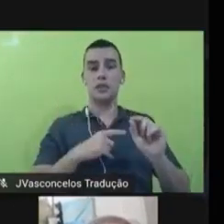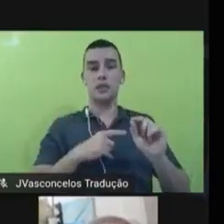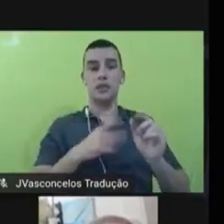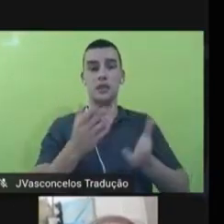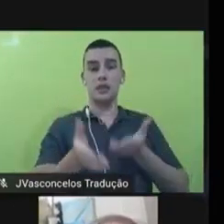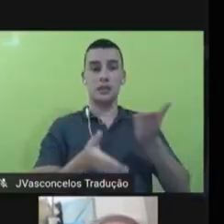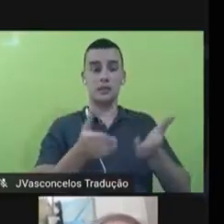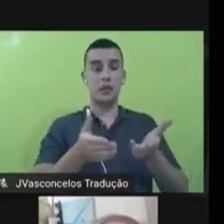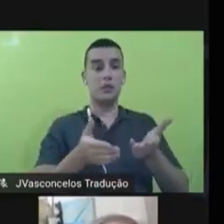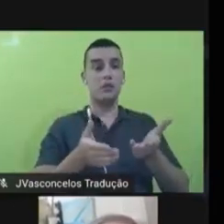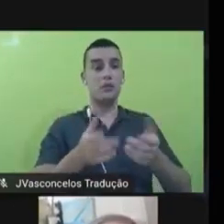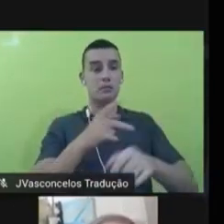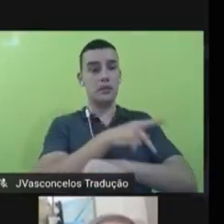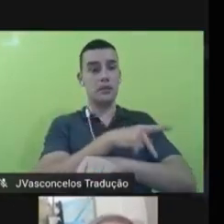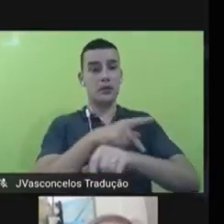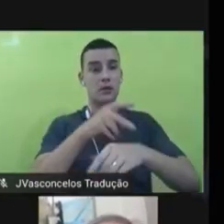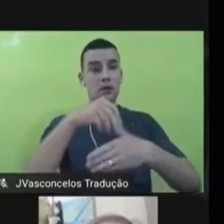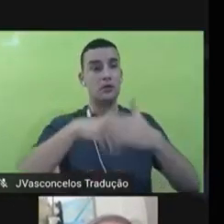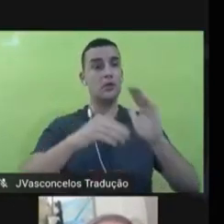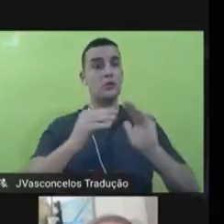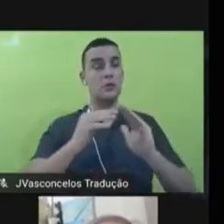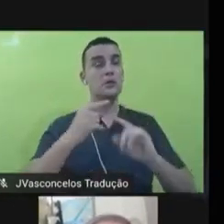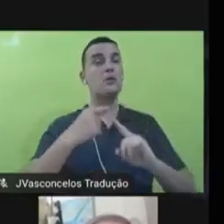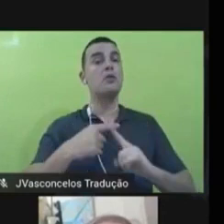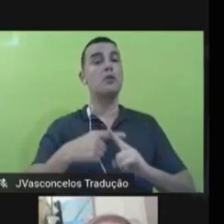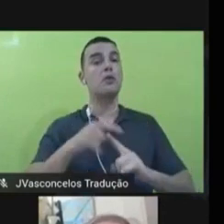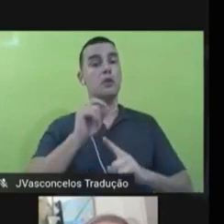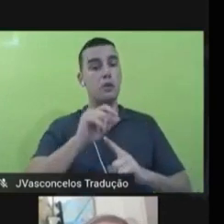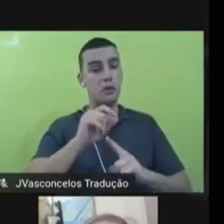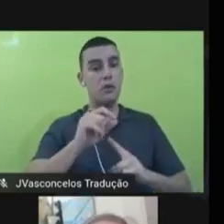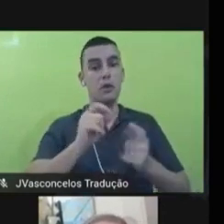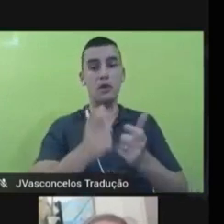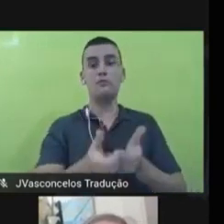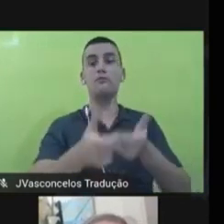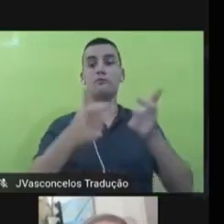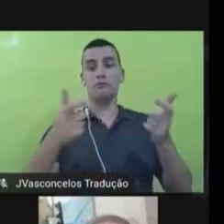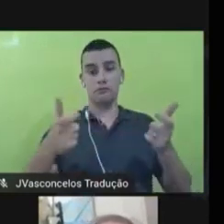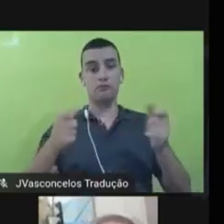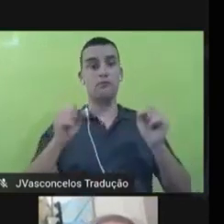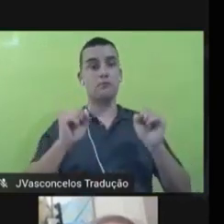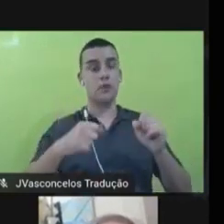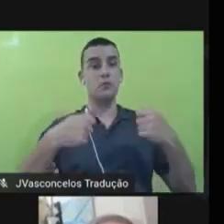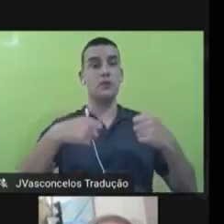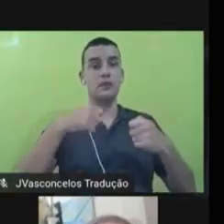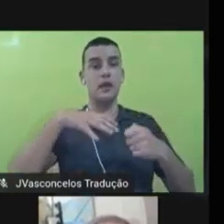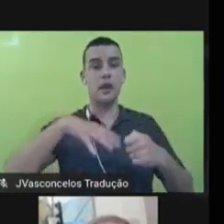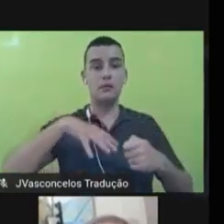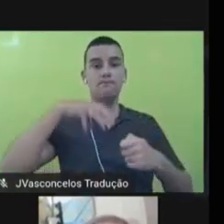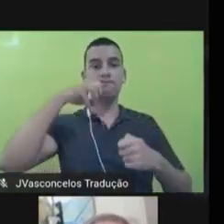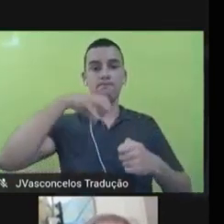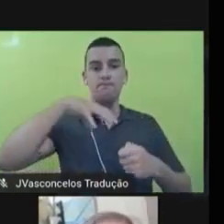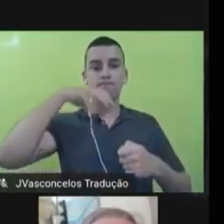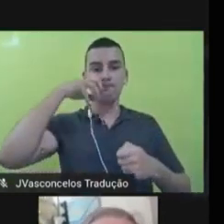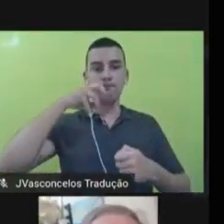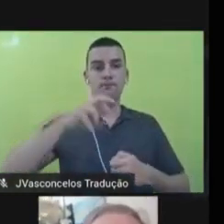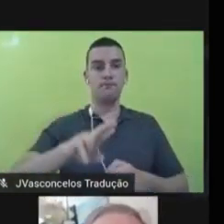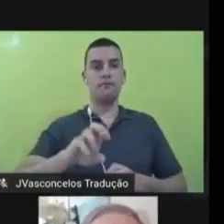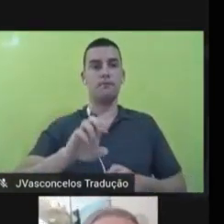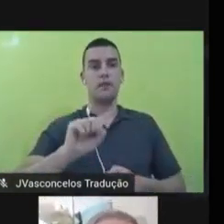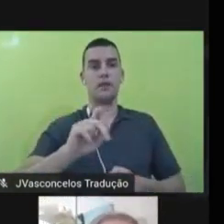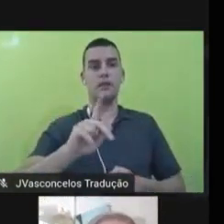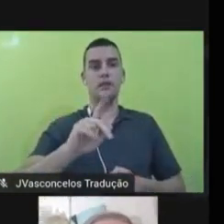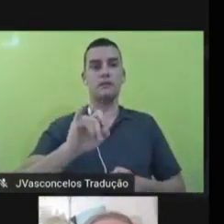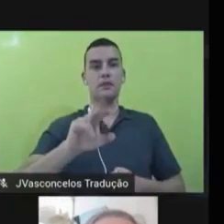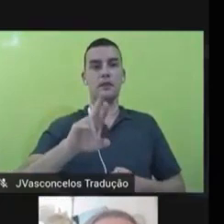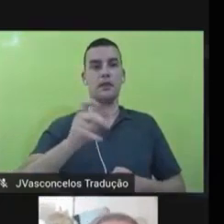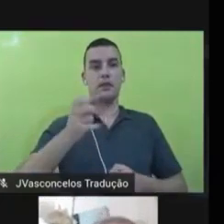pedagógicos domiciliares, porque muitas poderão necessitar de respirador, como algumas crianças já, que